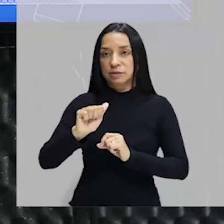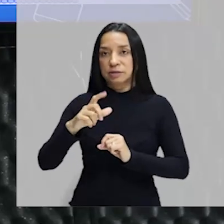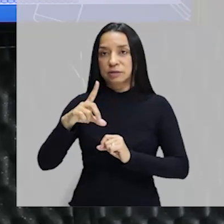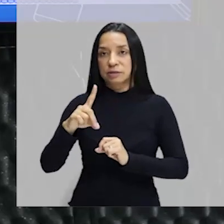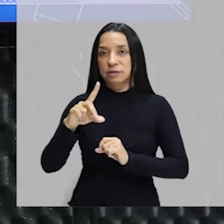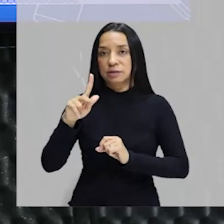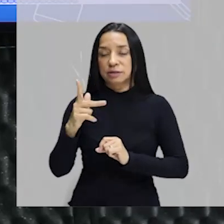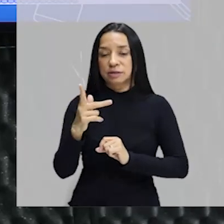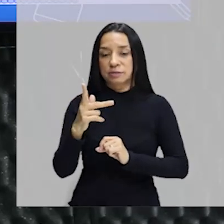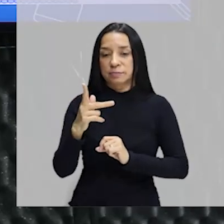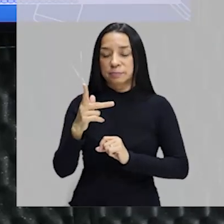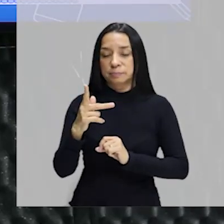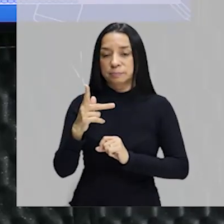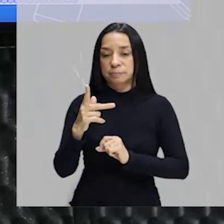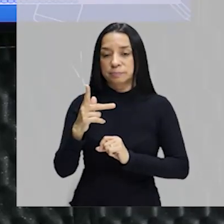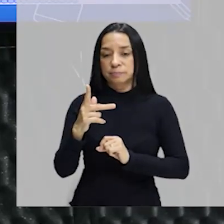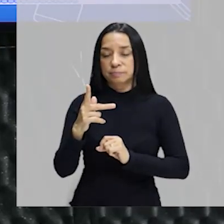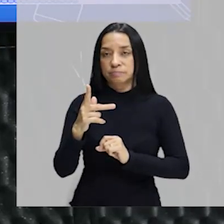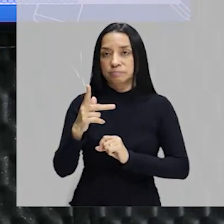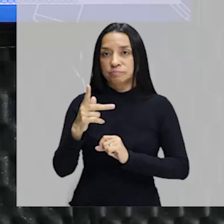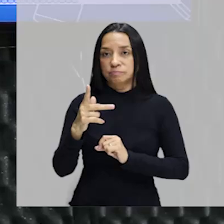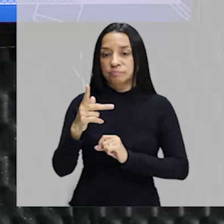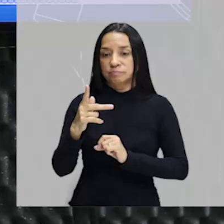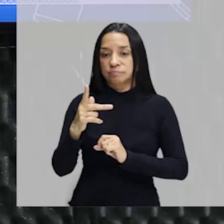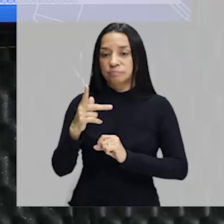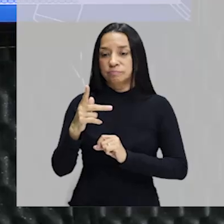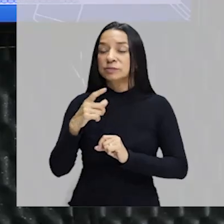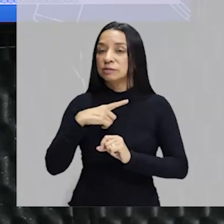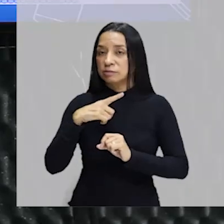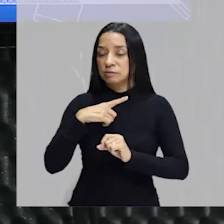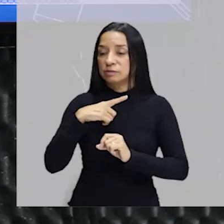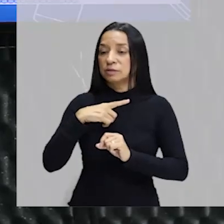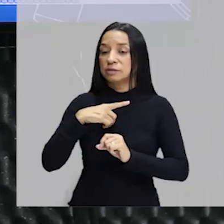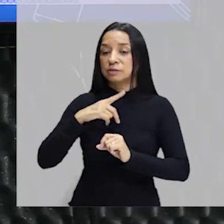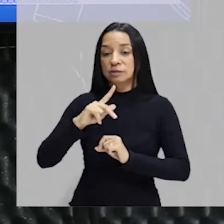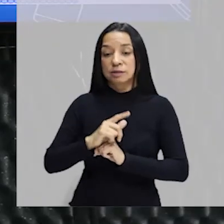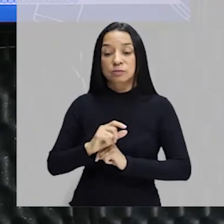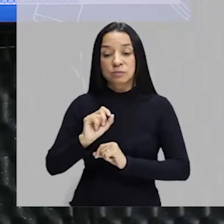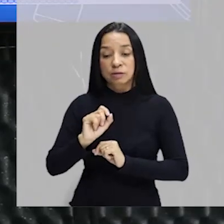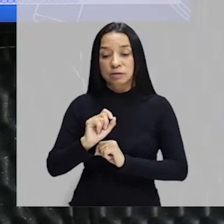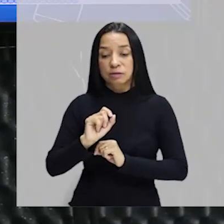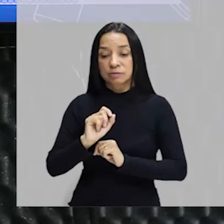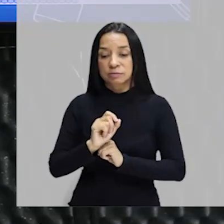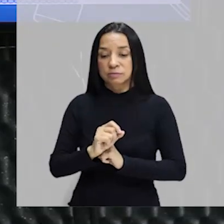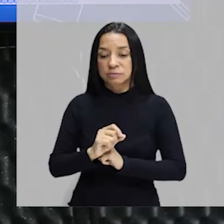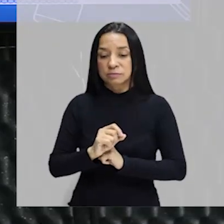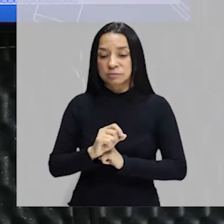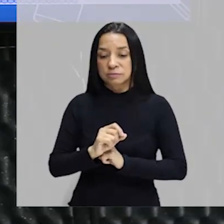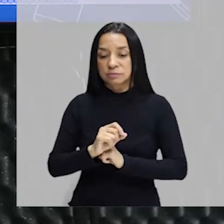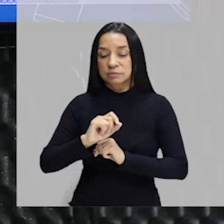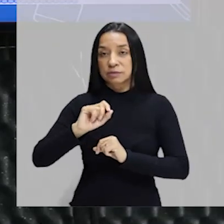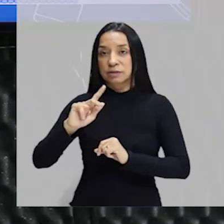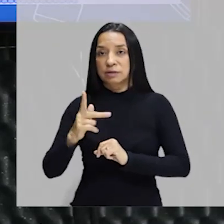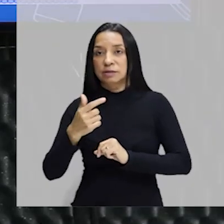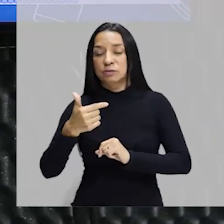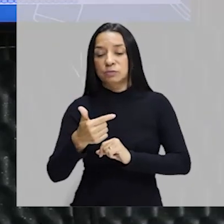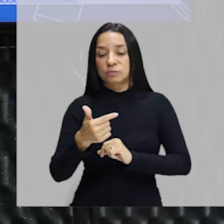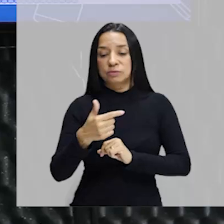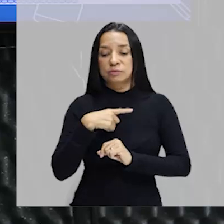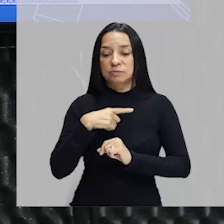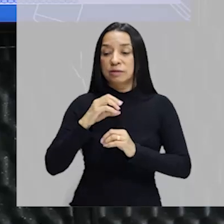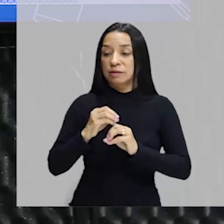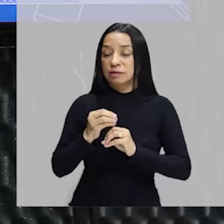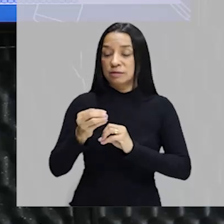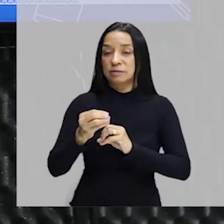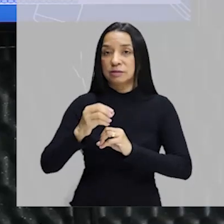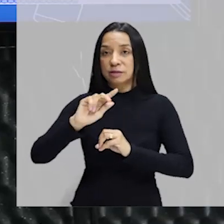NADH, NADH, ele está carregado com hidrogênio. Quando ele passa por essa proteína, ela vai entregar esse hidrogênio aqui,